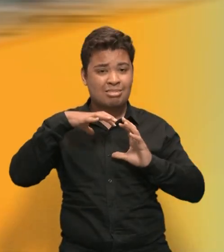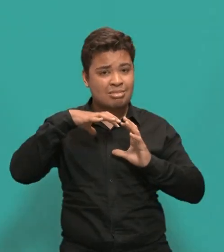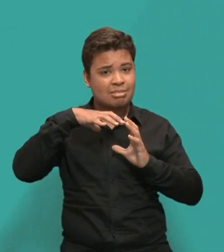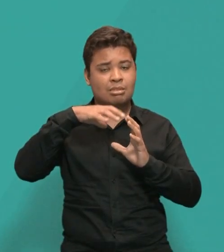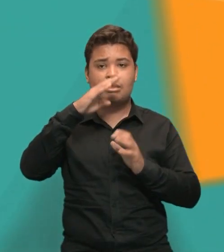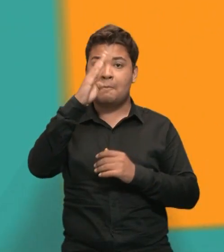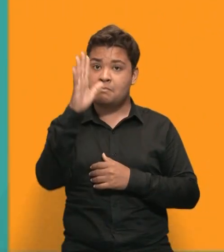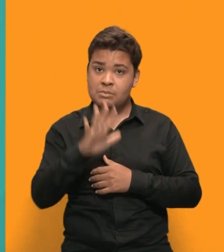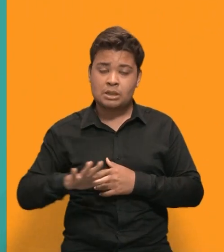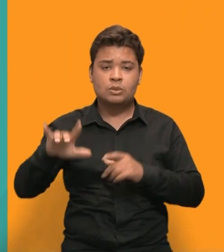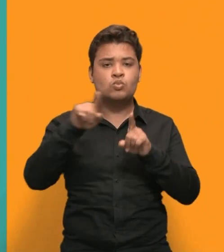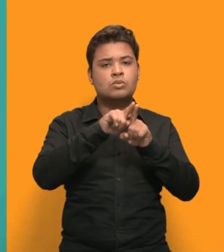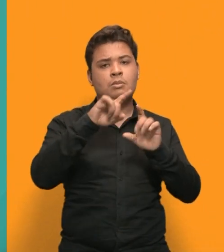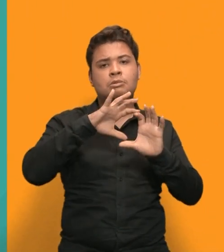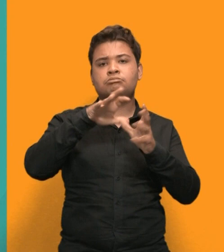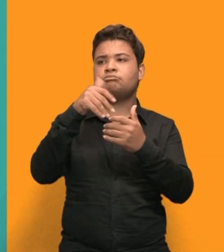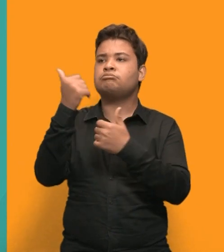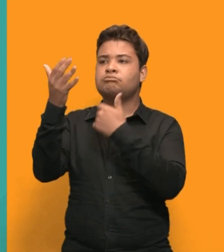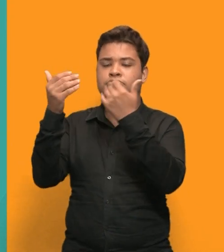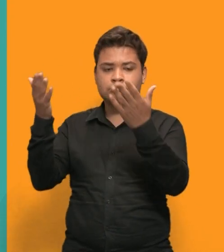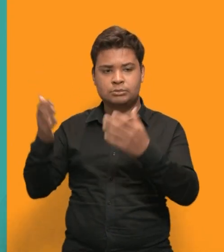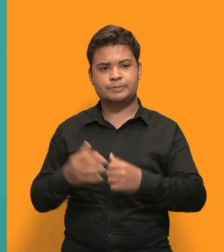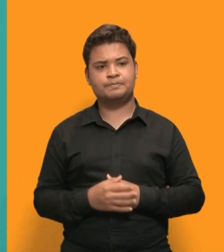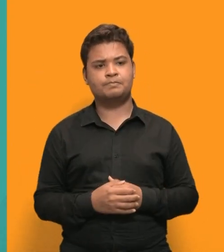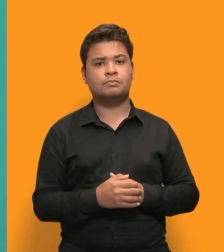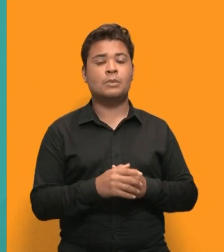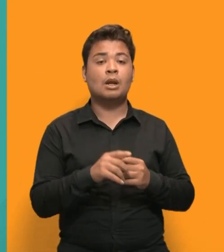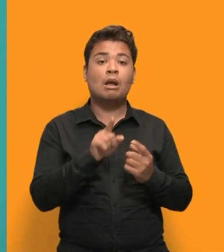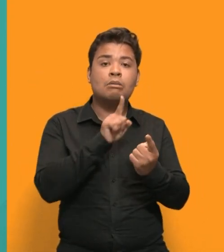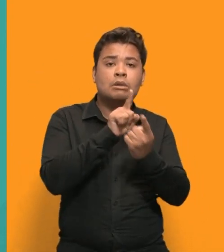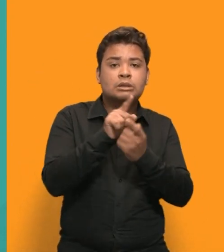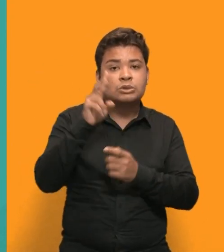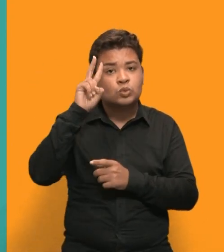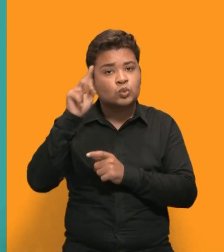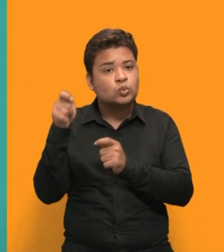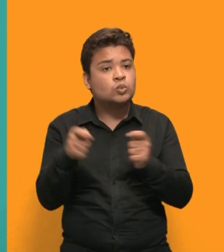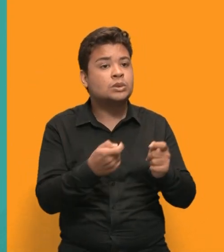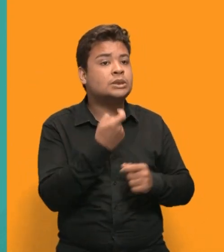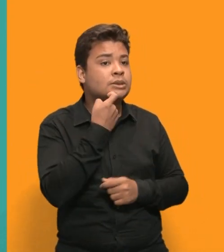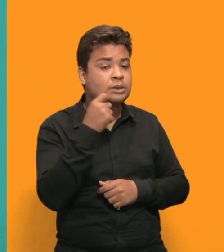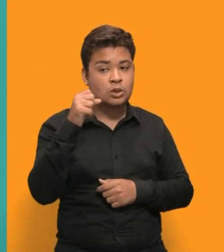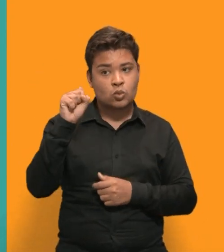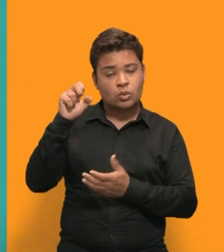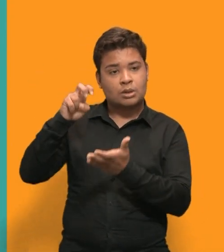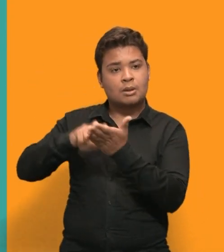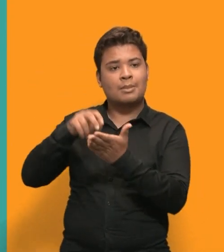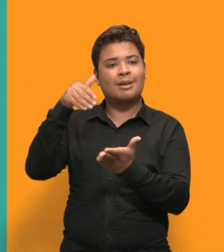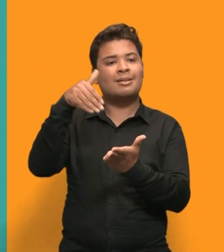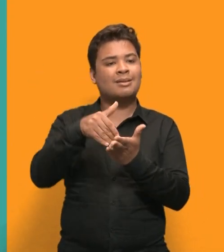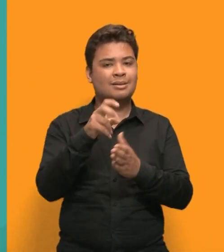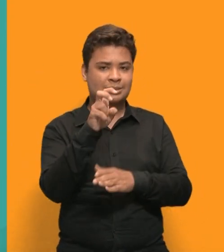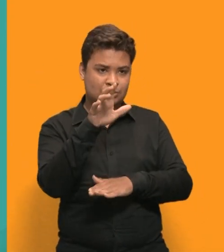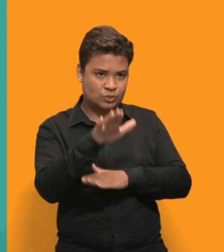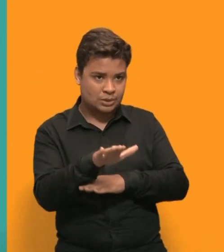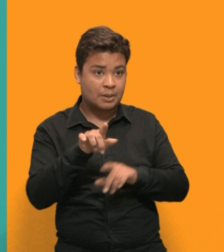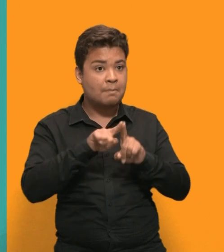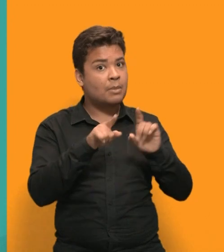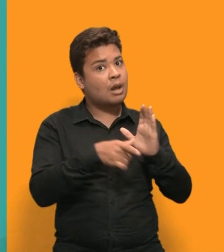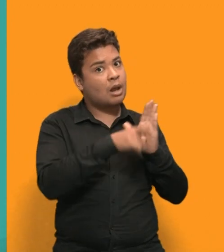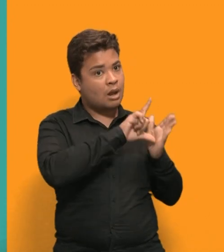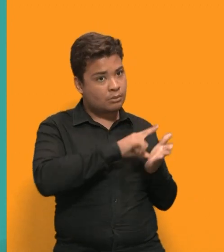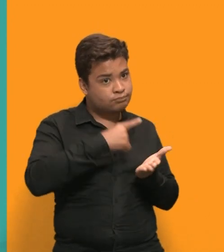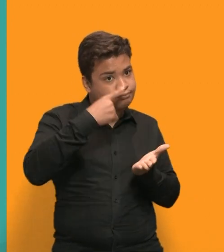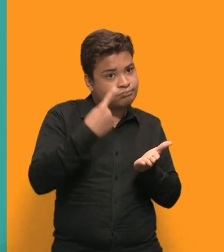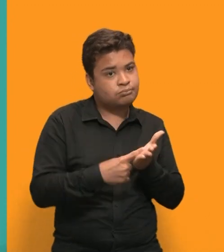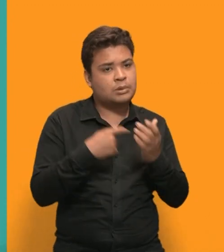internacional. Os atendimentos são feitos de segunda a sexta, de 8 horas da manhã às 5 da tarde, mas somente com agendamento prévio de